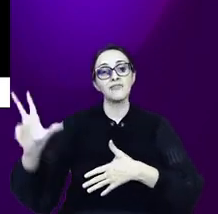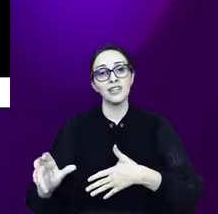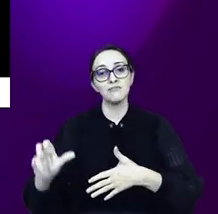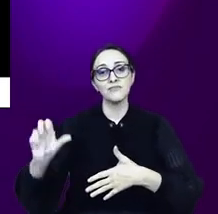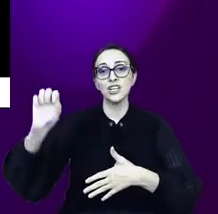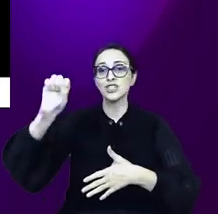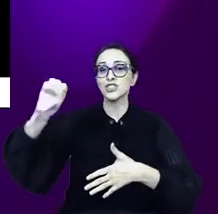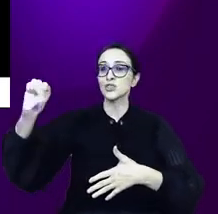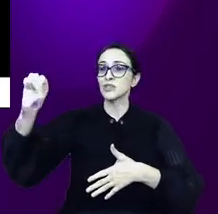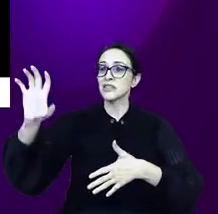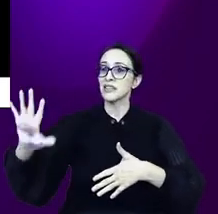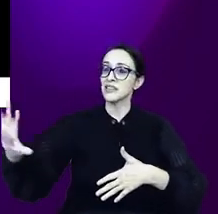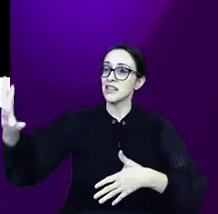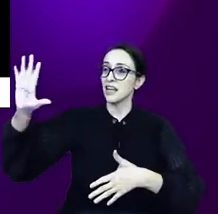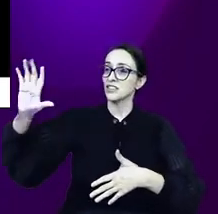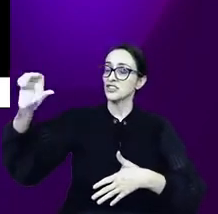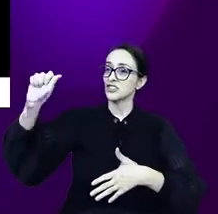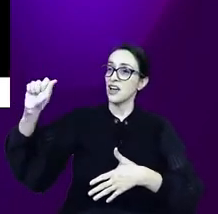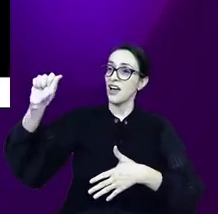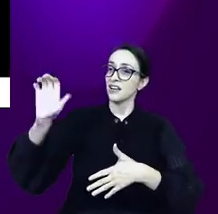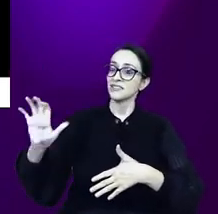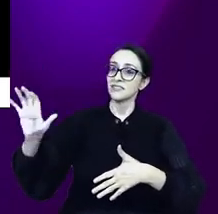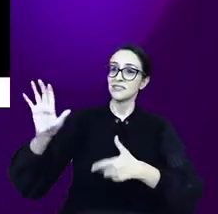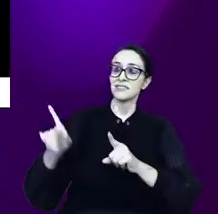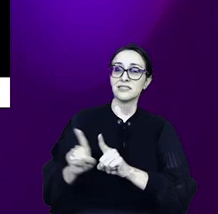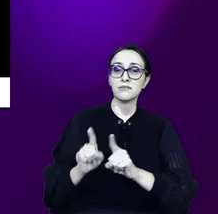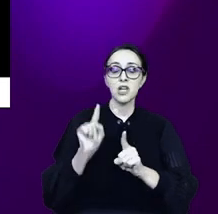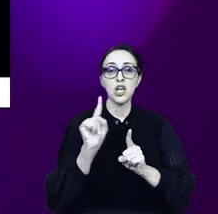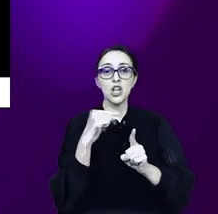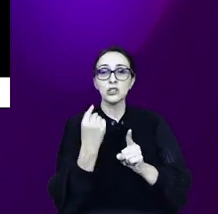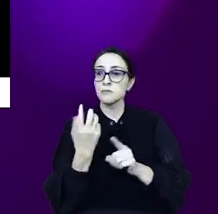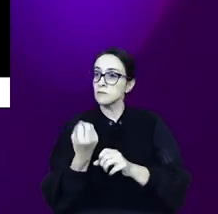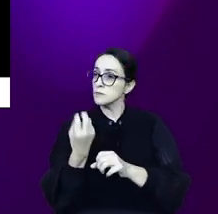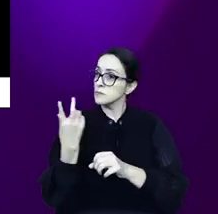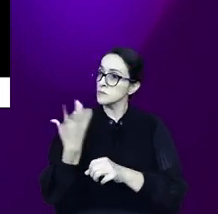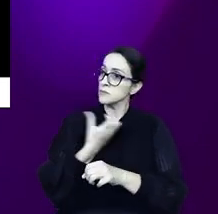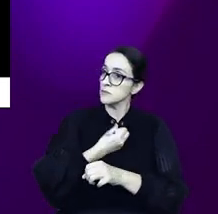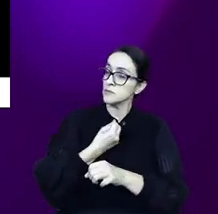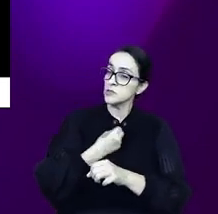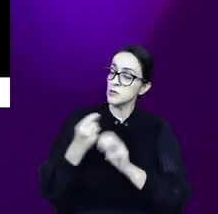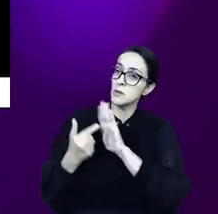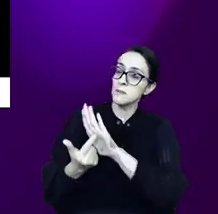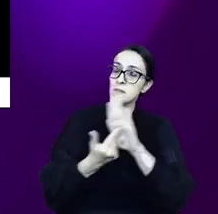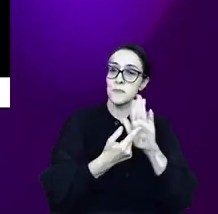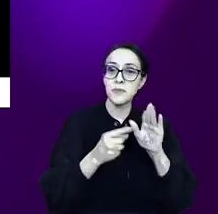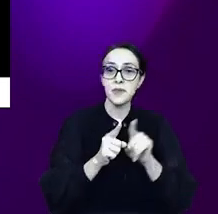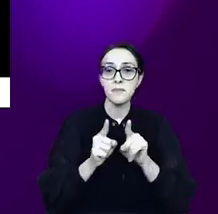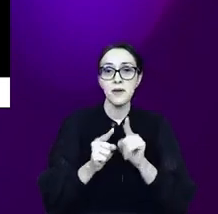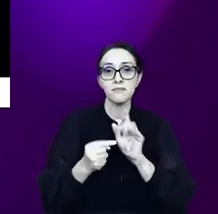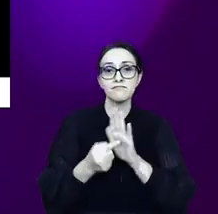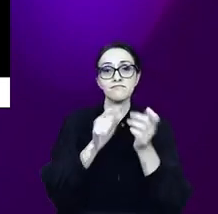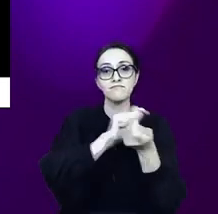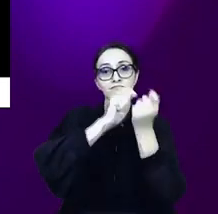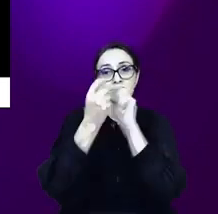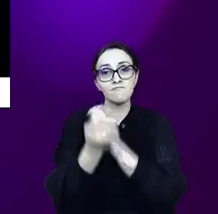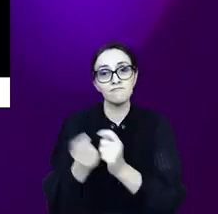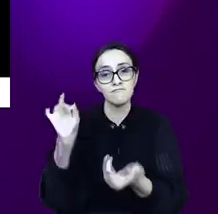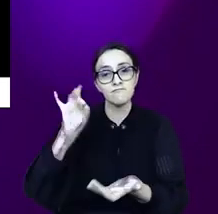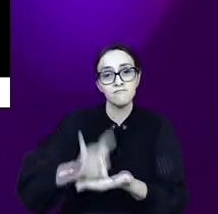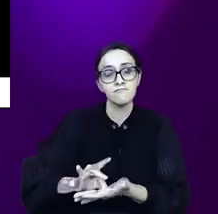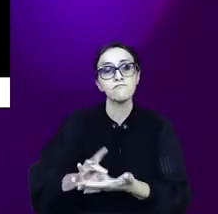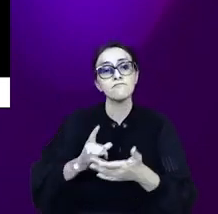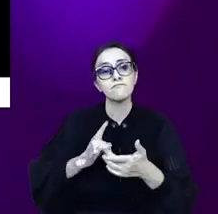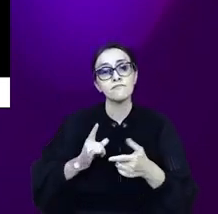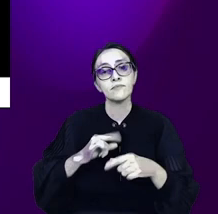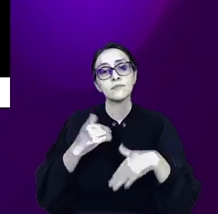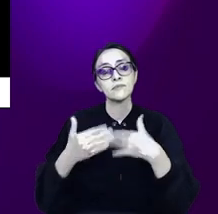gente precisa conhecer melhor quais são os nossos números, quais são os nossos desfechos, para adaptar à realidade que a gente tem